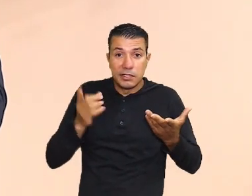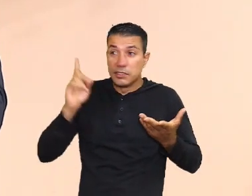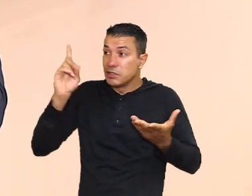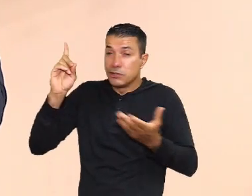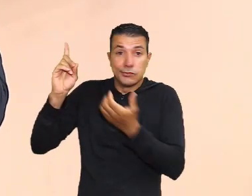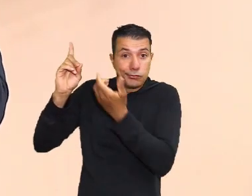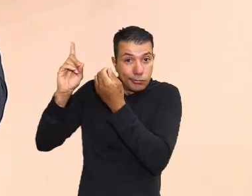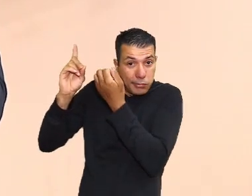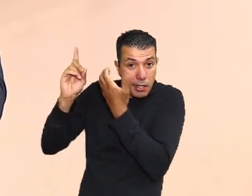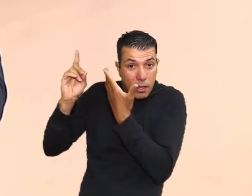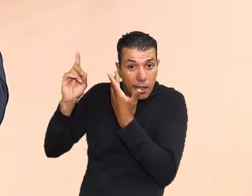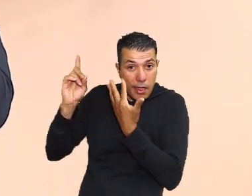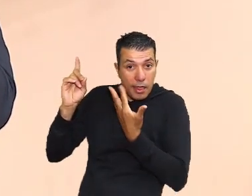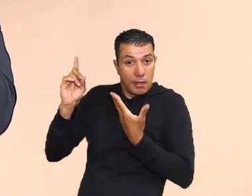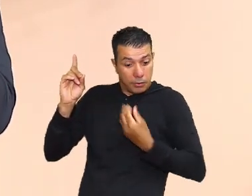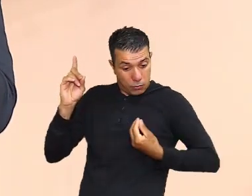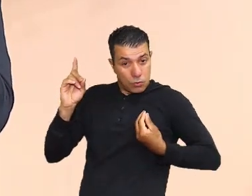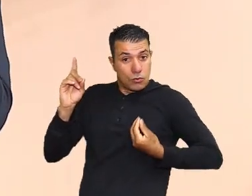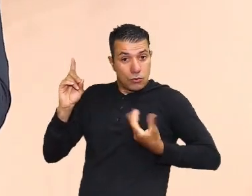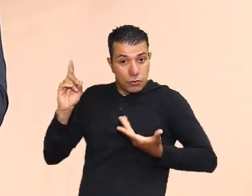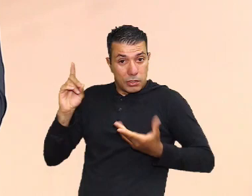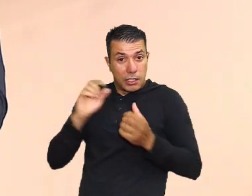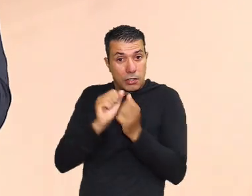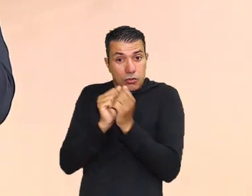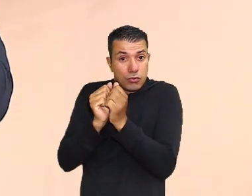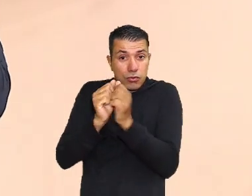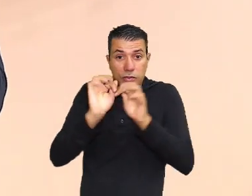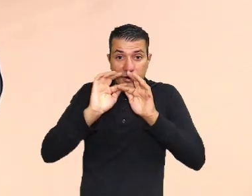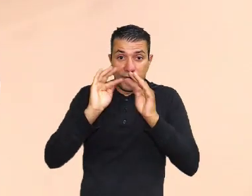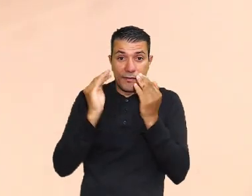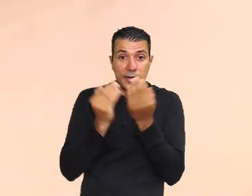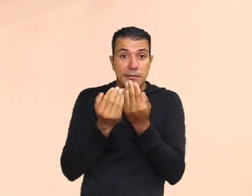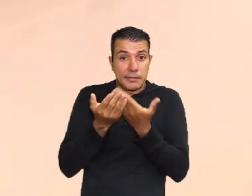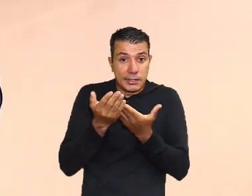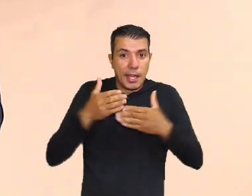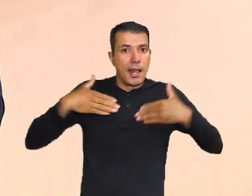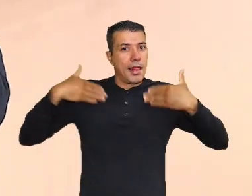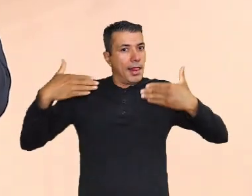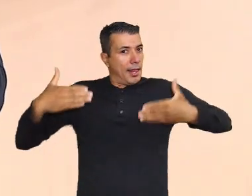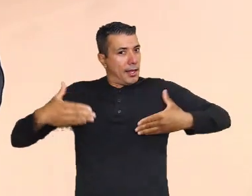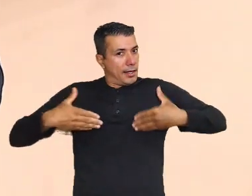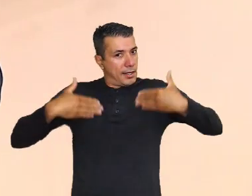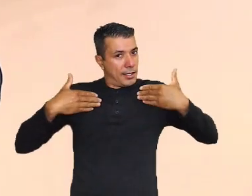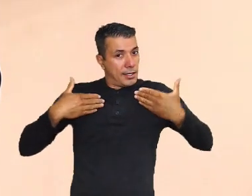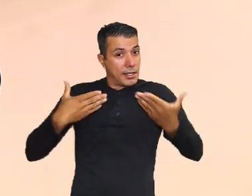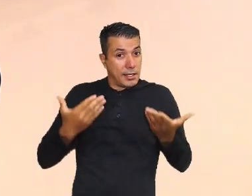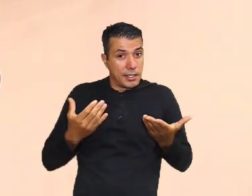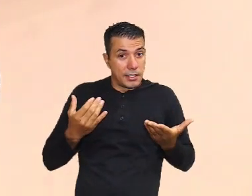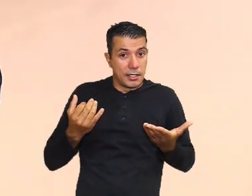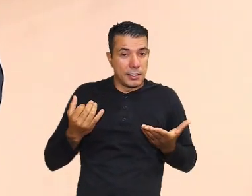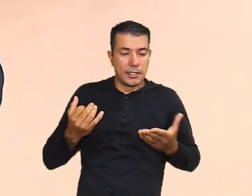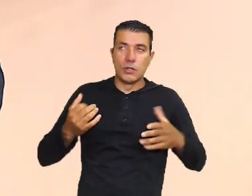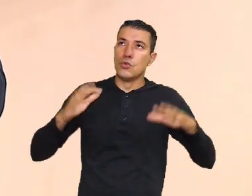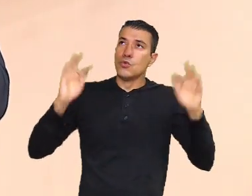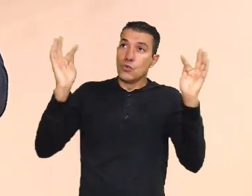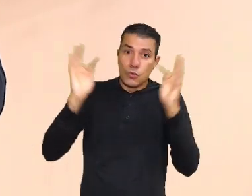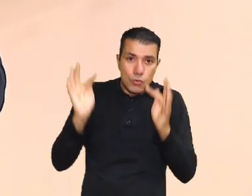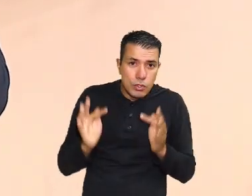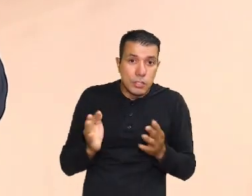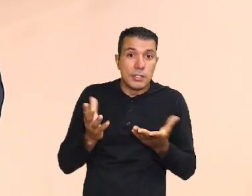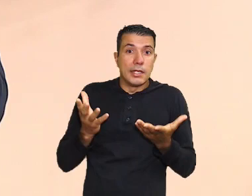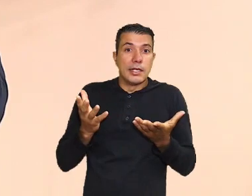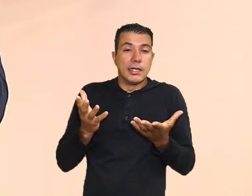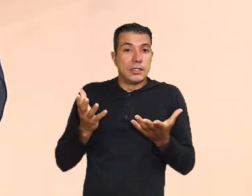me beneficiou, ou porque junto da minha família há uma alegria, há um motivo de vibrar com Deus